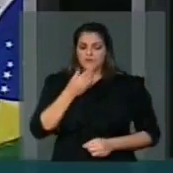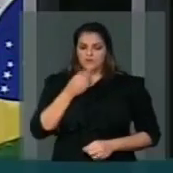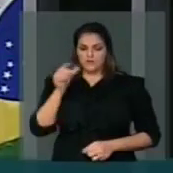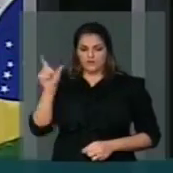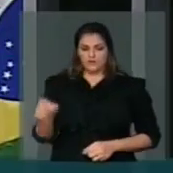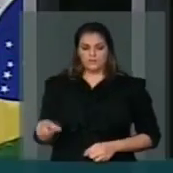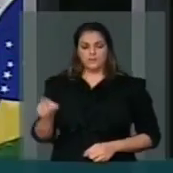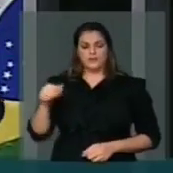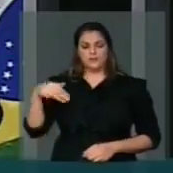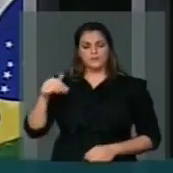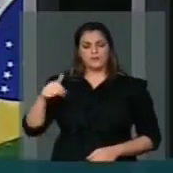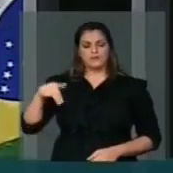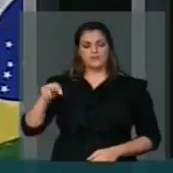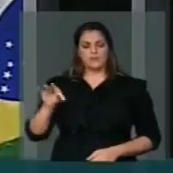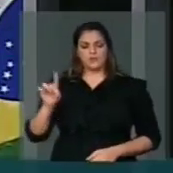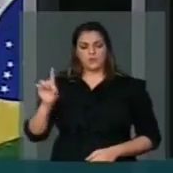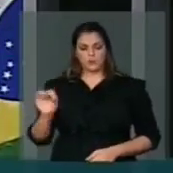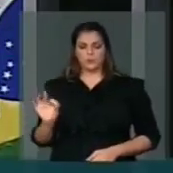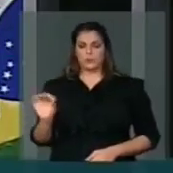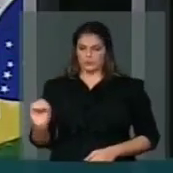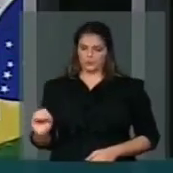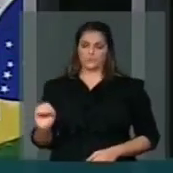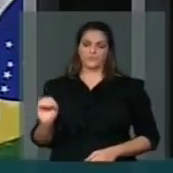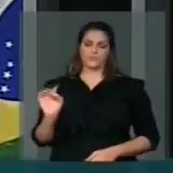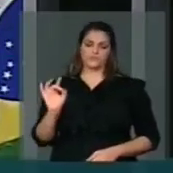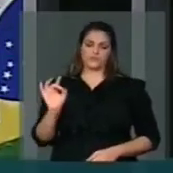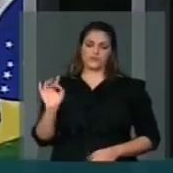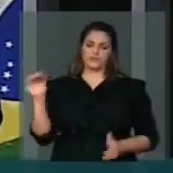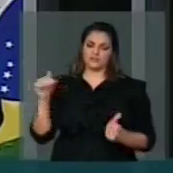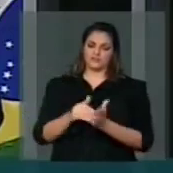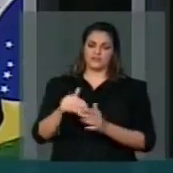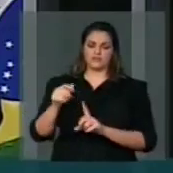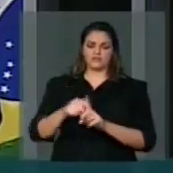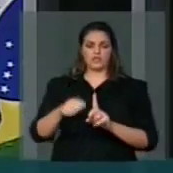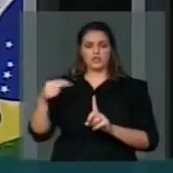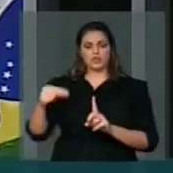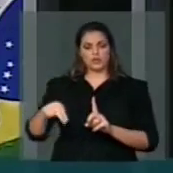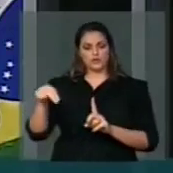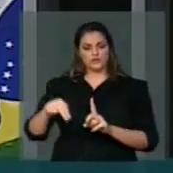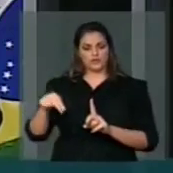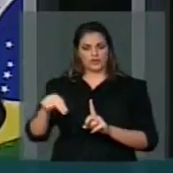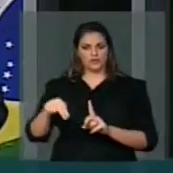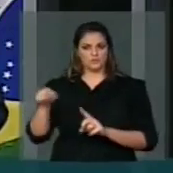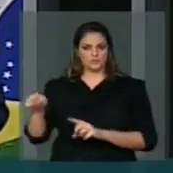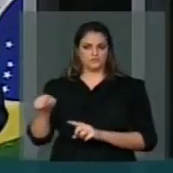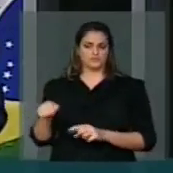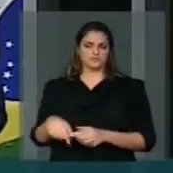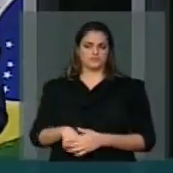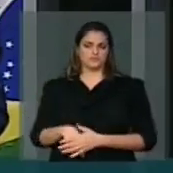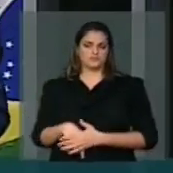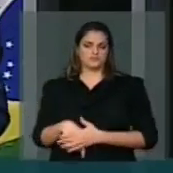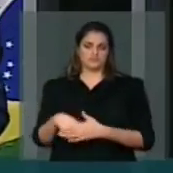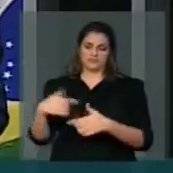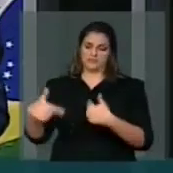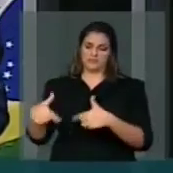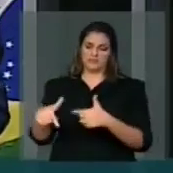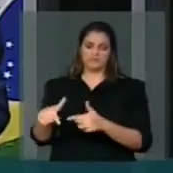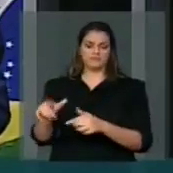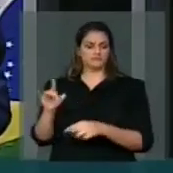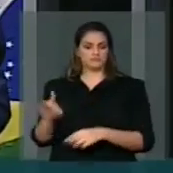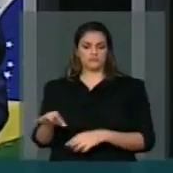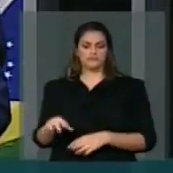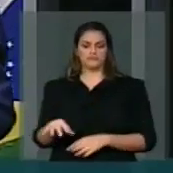se expira agora no mês de novembro. Duvido muito que um conselheiro que proceda desta